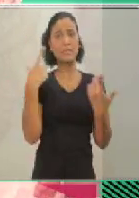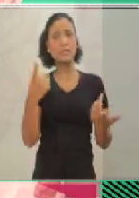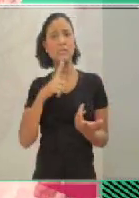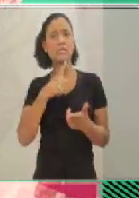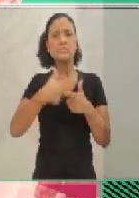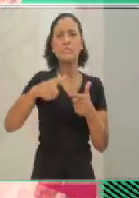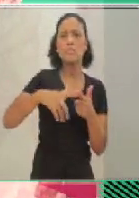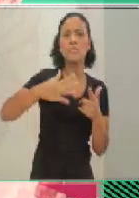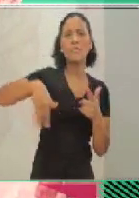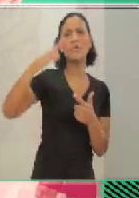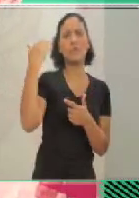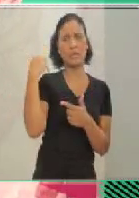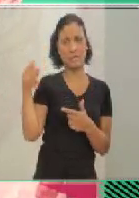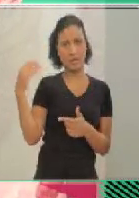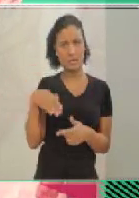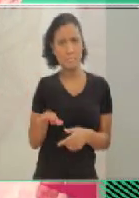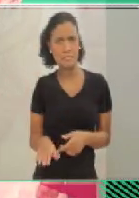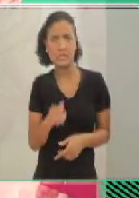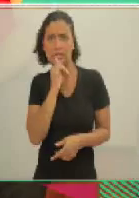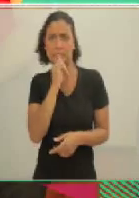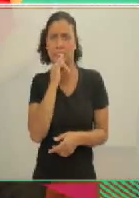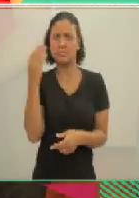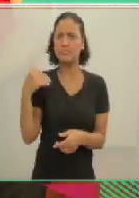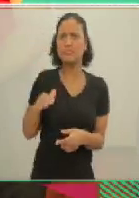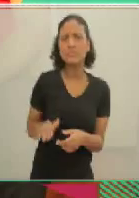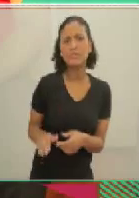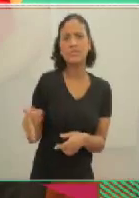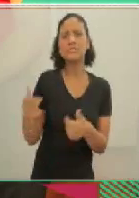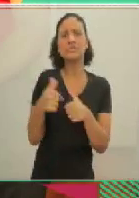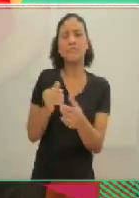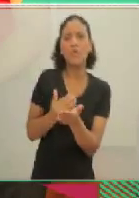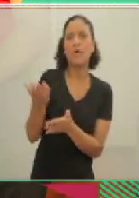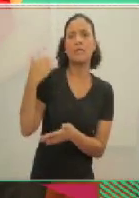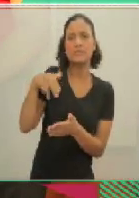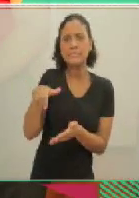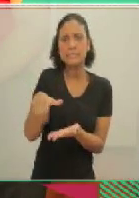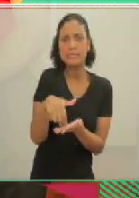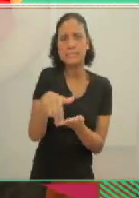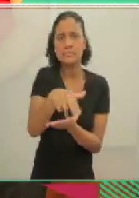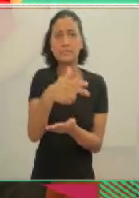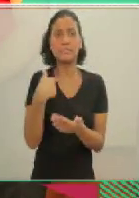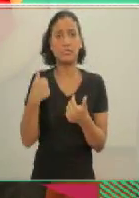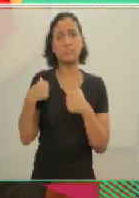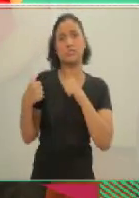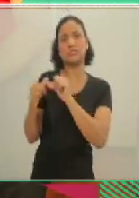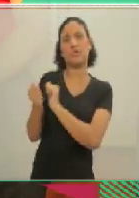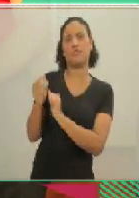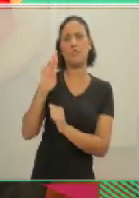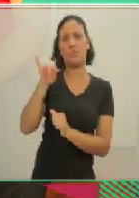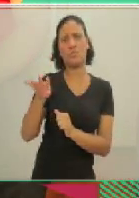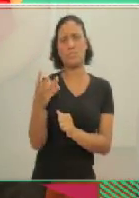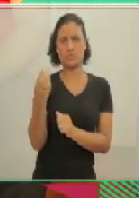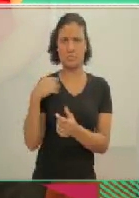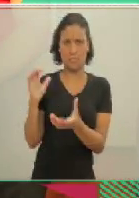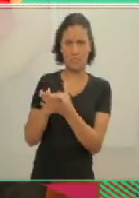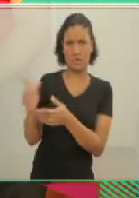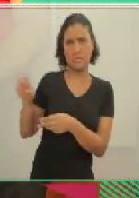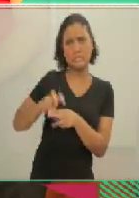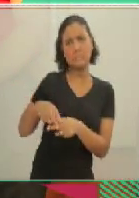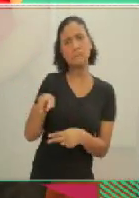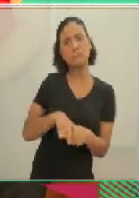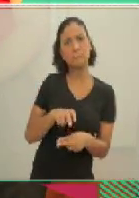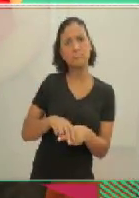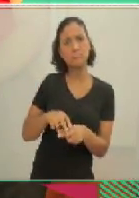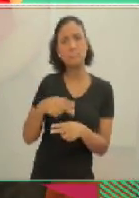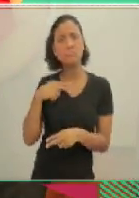pequena, por exemplo, bem pequenininha, ele estava começando a andar. Estávamos eu e o Rubinho, meu marido, sentados assim numa cadeira, como estamos agora eu e o Gabriel. E aí